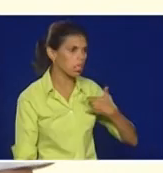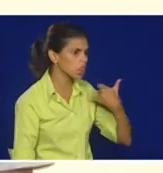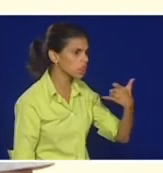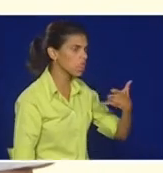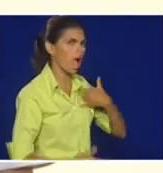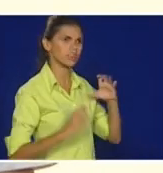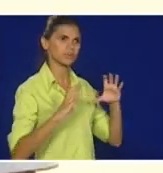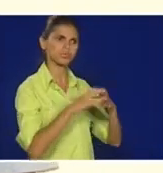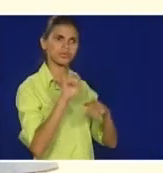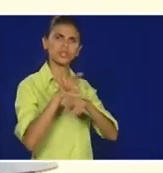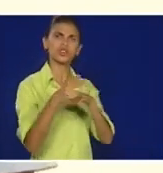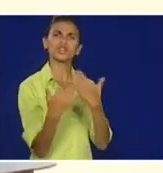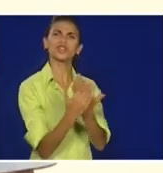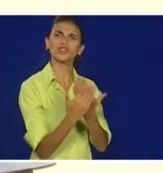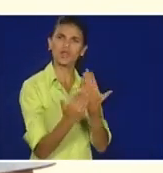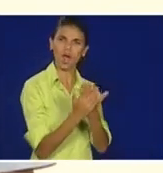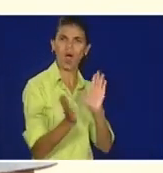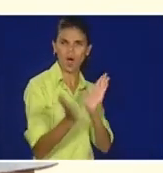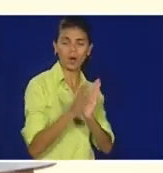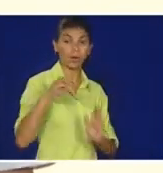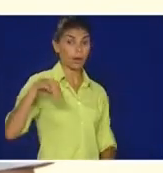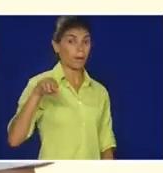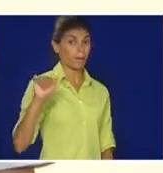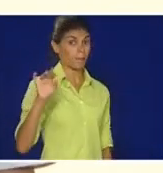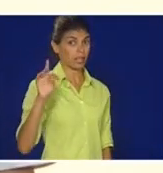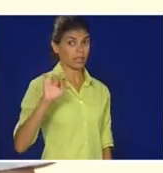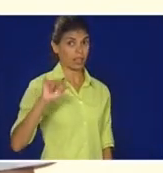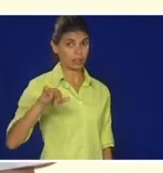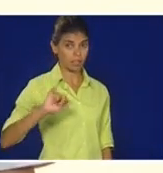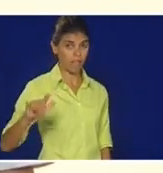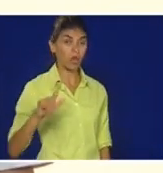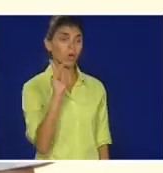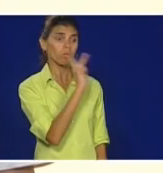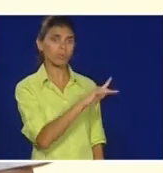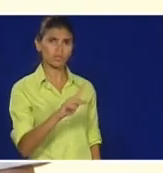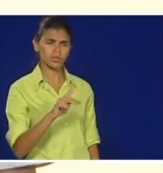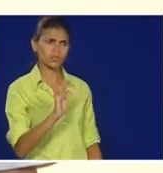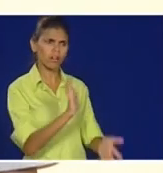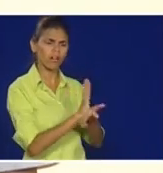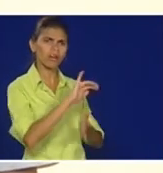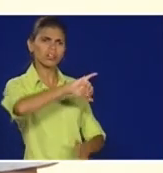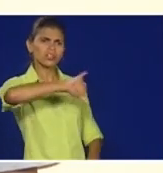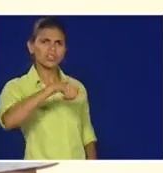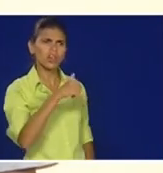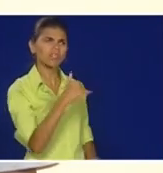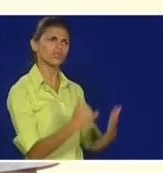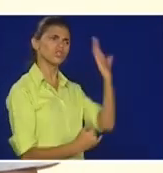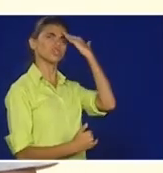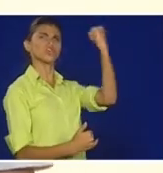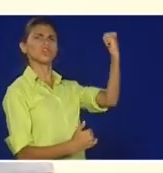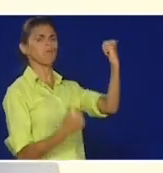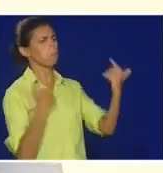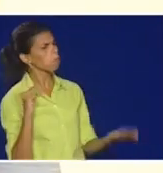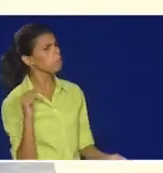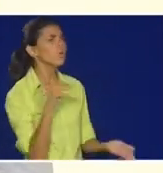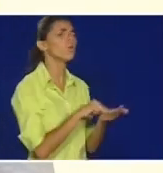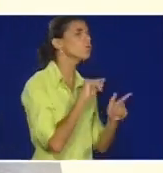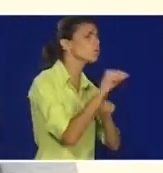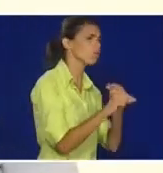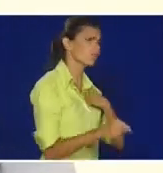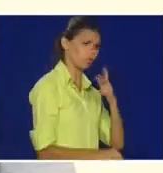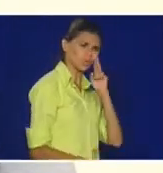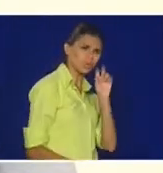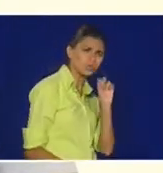na escola e a professora de jardim, no ano seguinte, nos chamou. Aí nos disse que observava que o